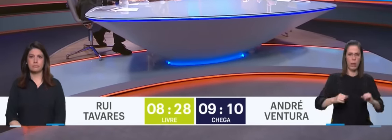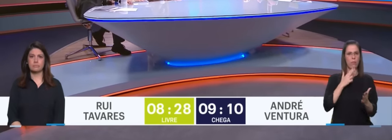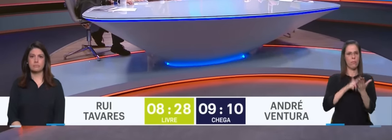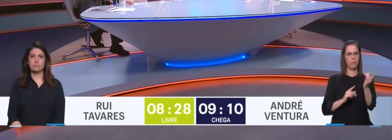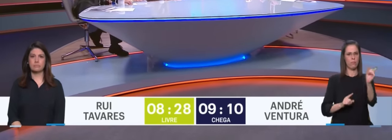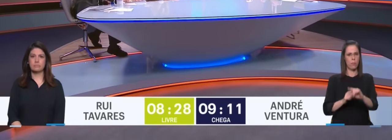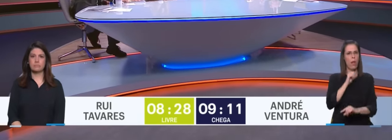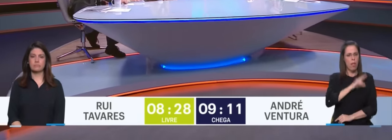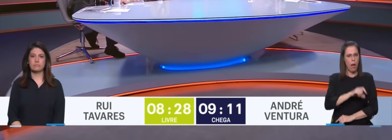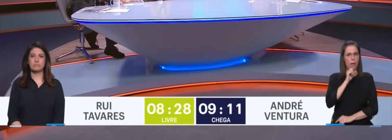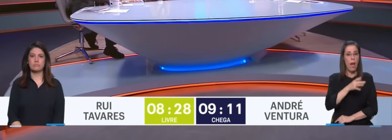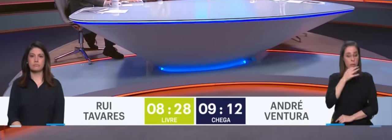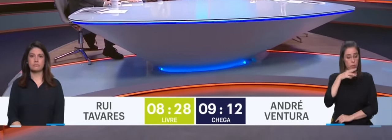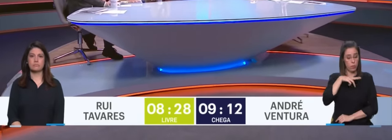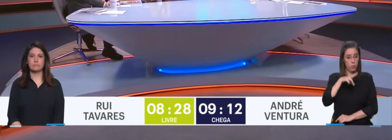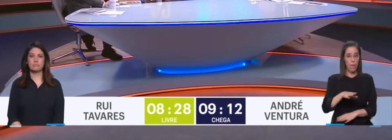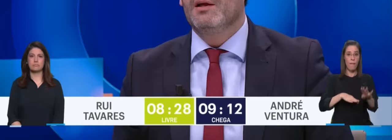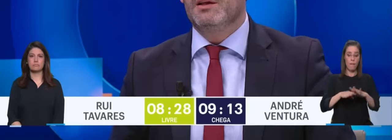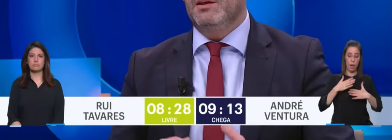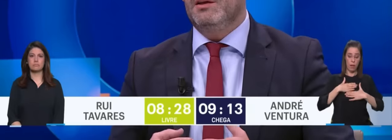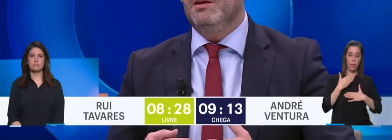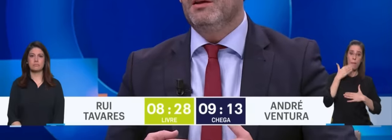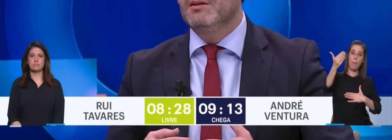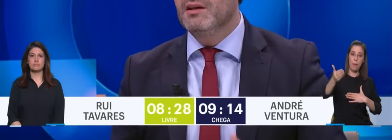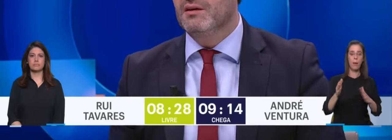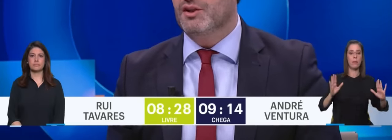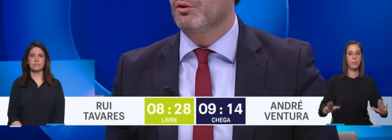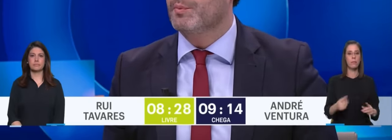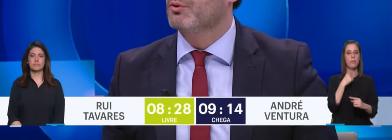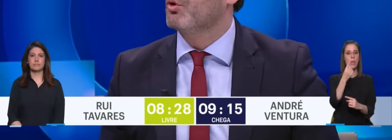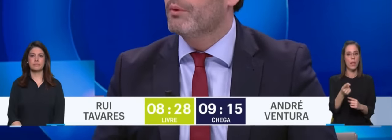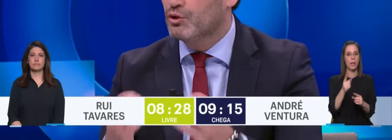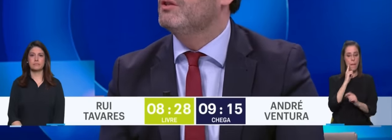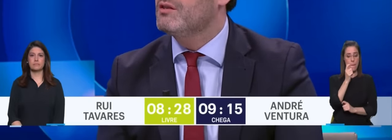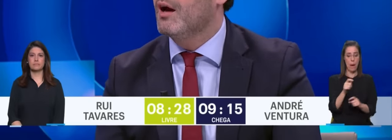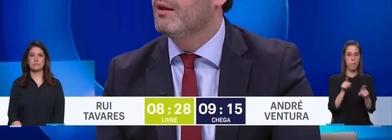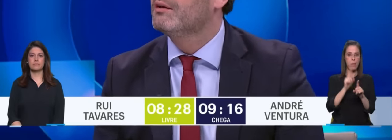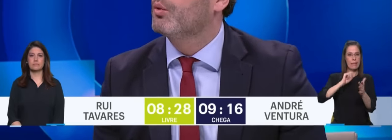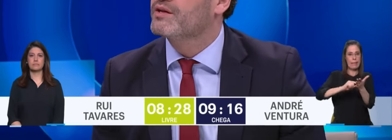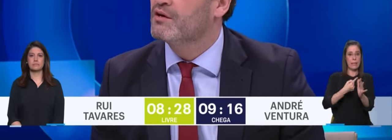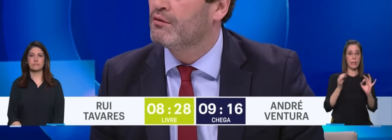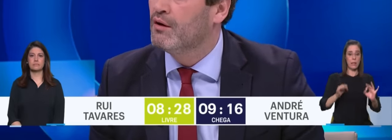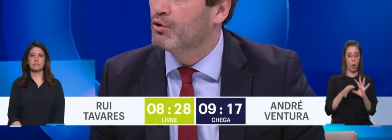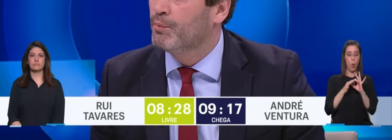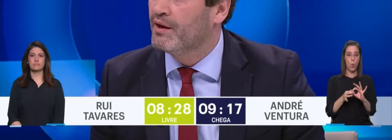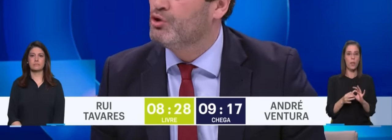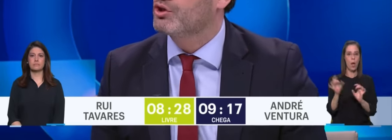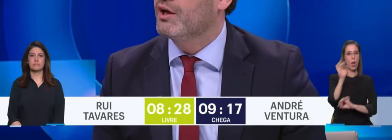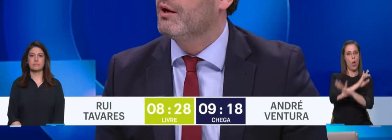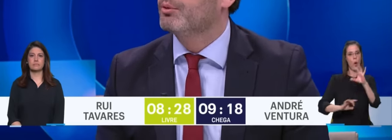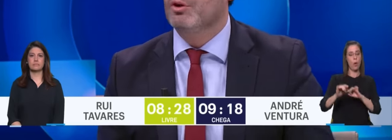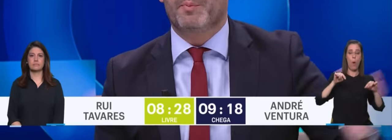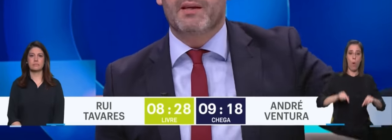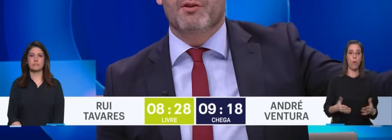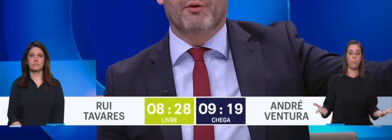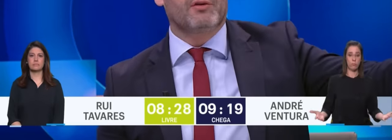verdade é perfeitamente possível desde que Portugal Faça o seu papel e e e e indique a questão das pensões como uma questão essencial da coesão europeia E hoje